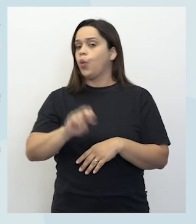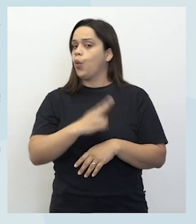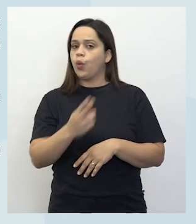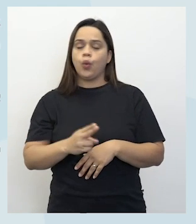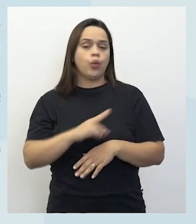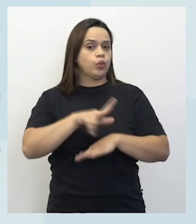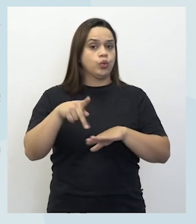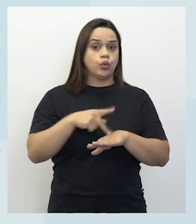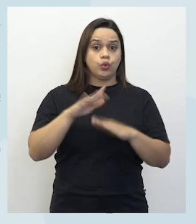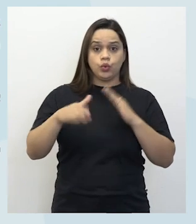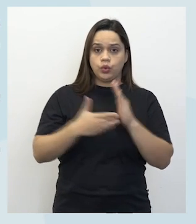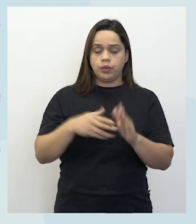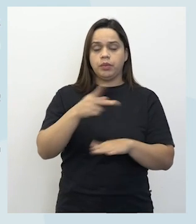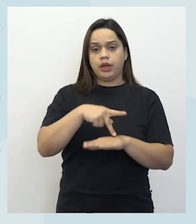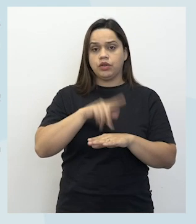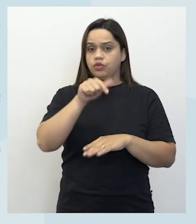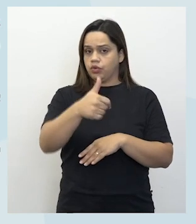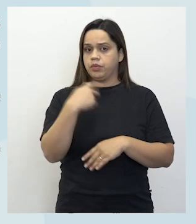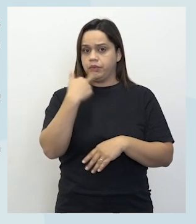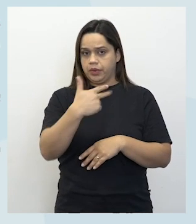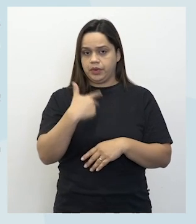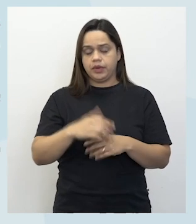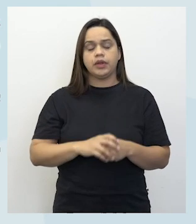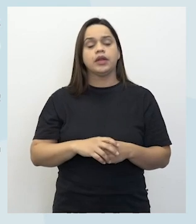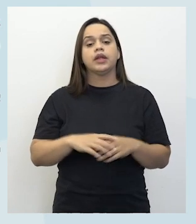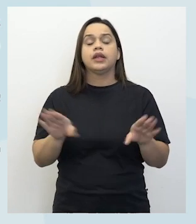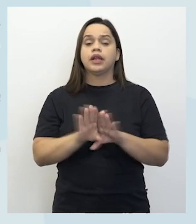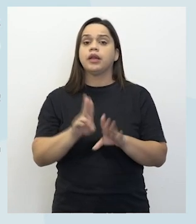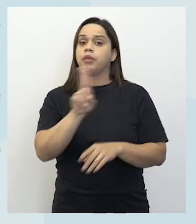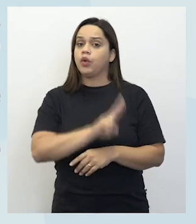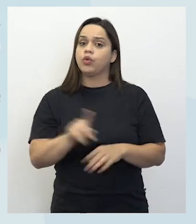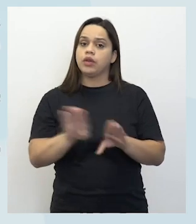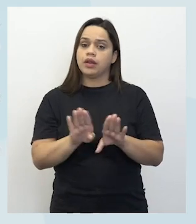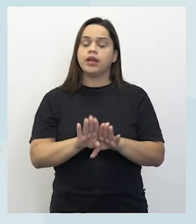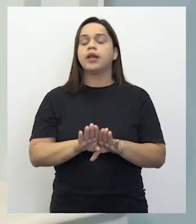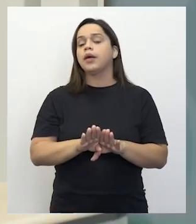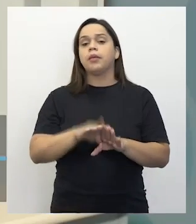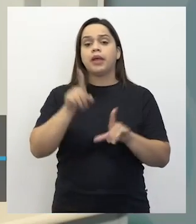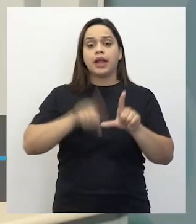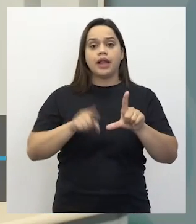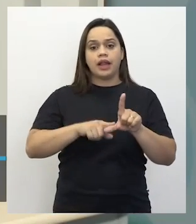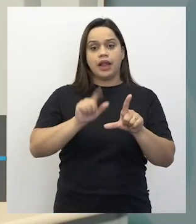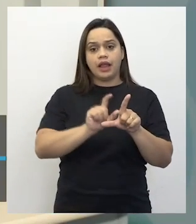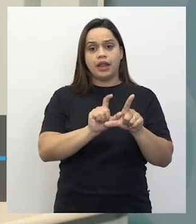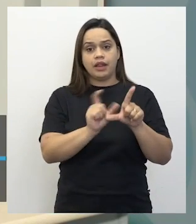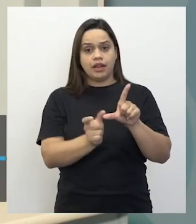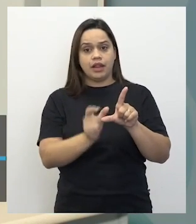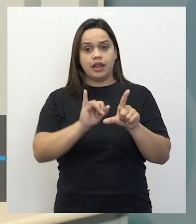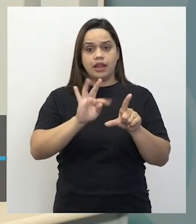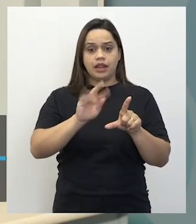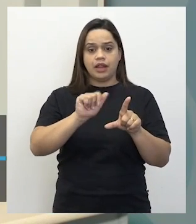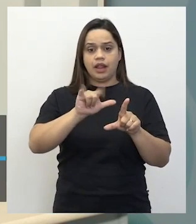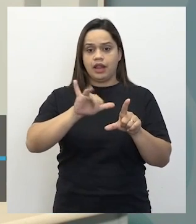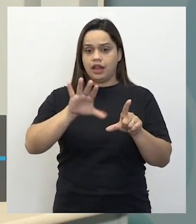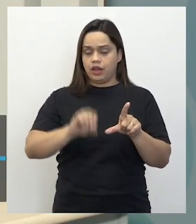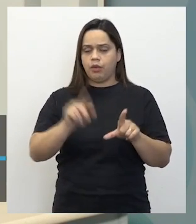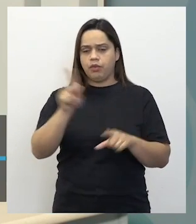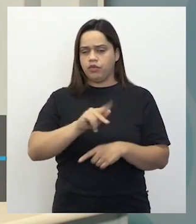palavras estrangeiras, embora para este caso a gente também use o itálico. Já falamos disso aqui, se eu não me engano, a Andréia